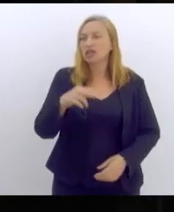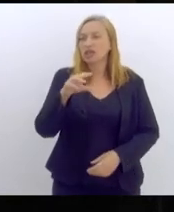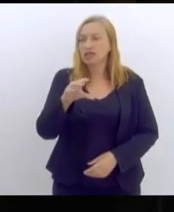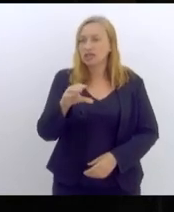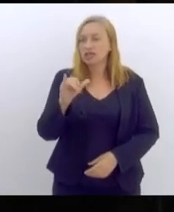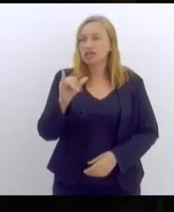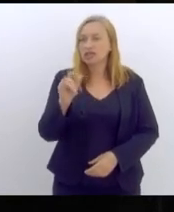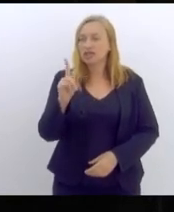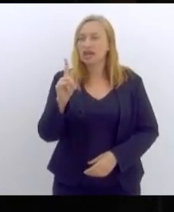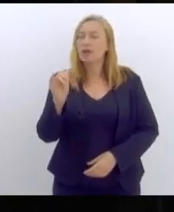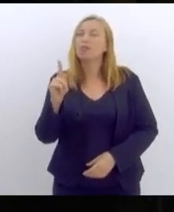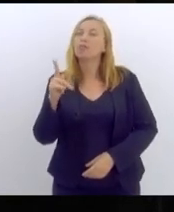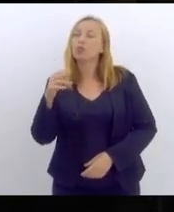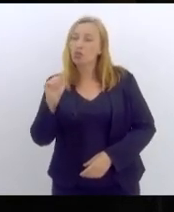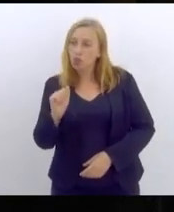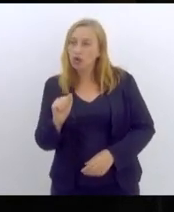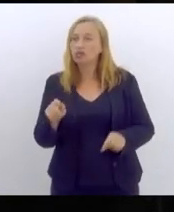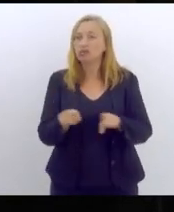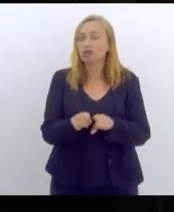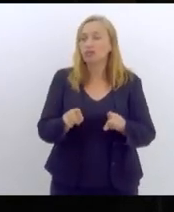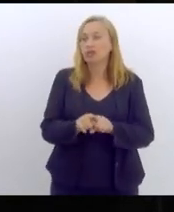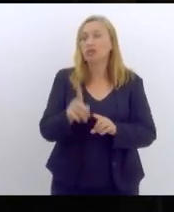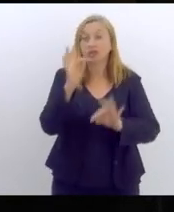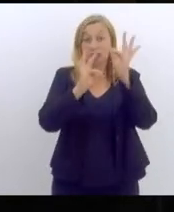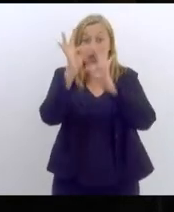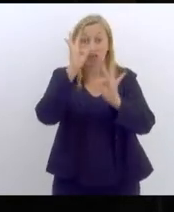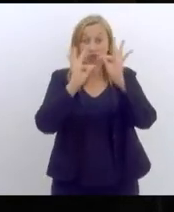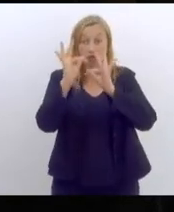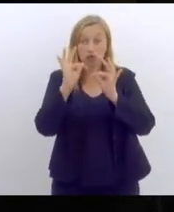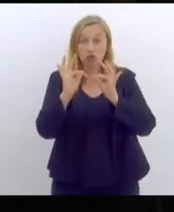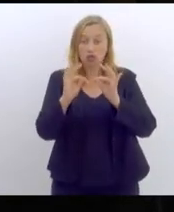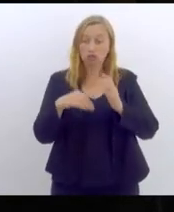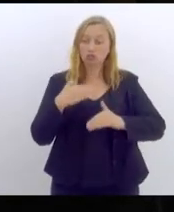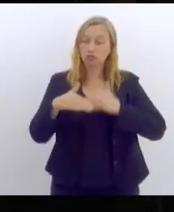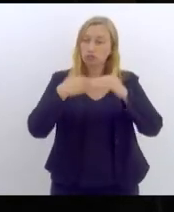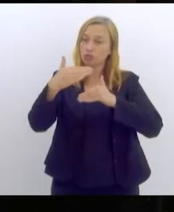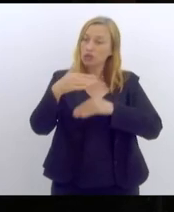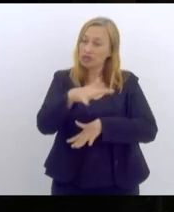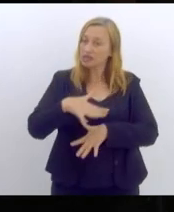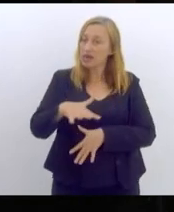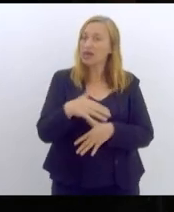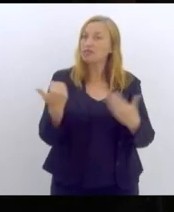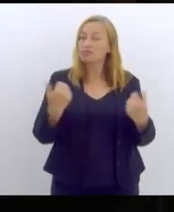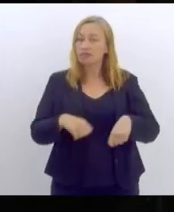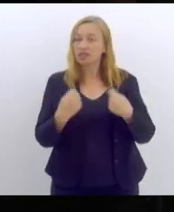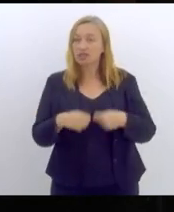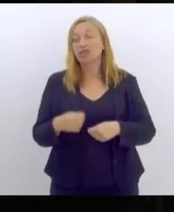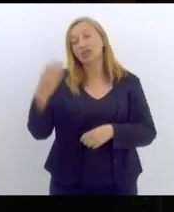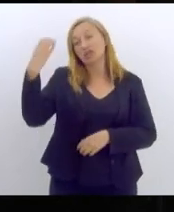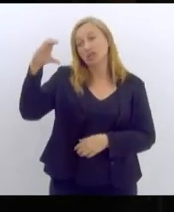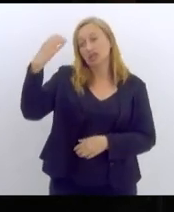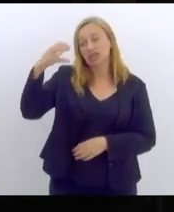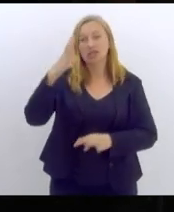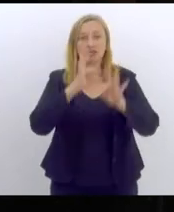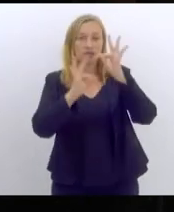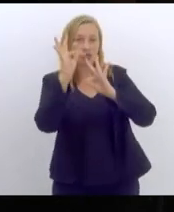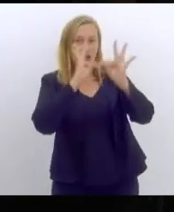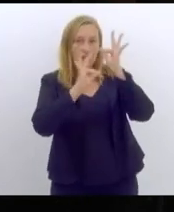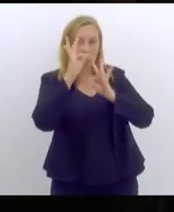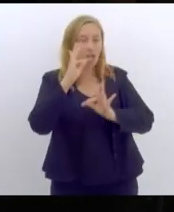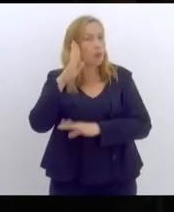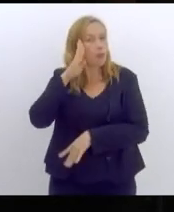a tecnologia avançada que esse setor também exige. Então, a ciência e tecnologia,